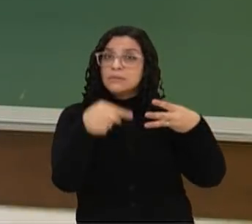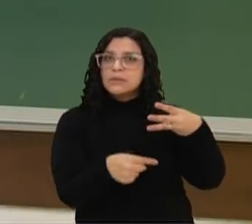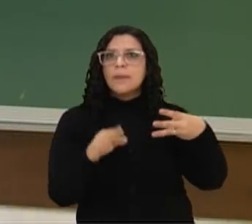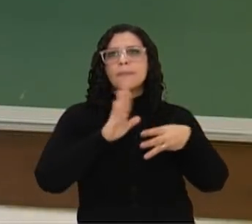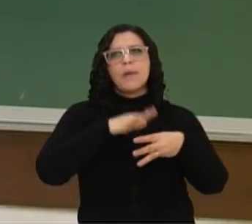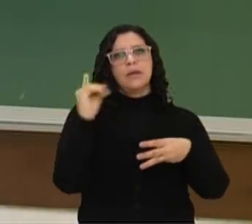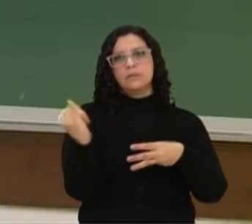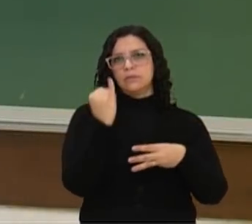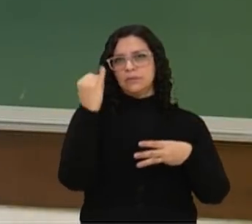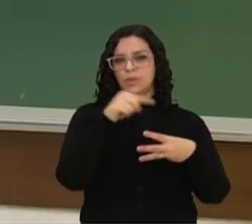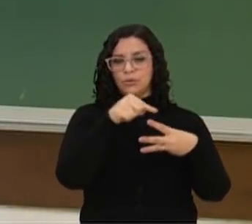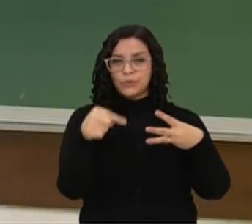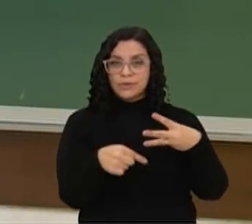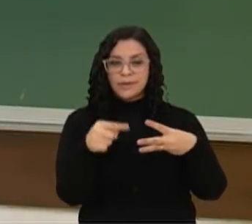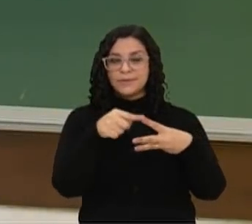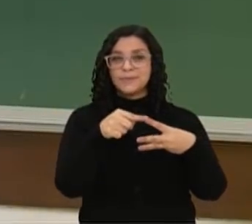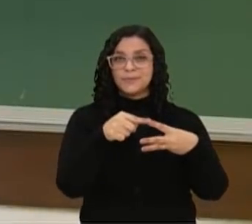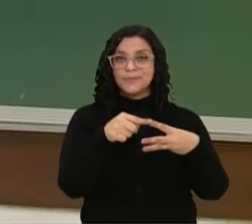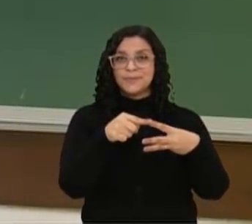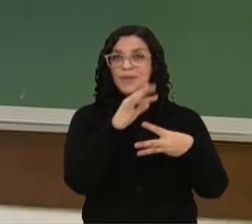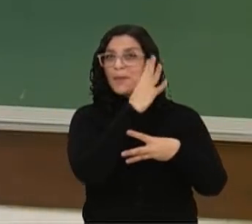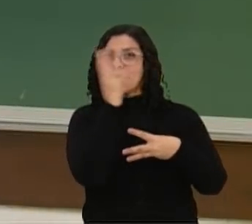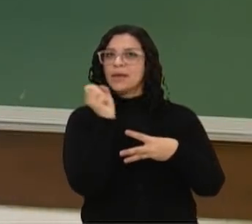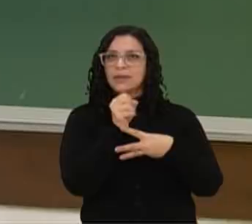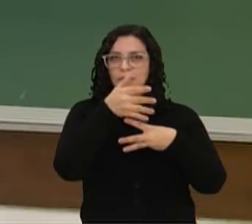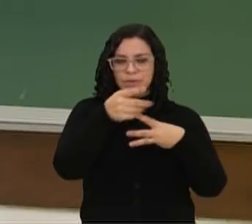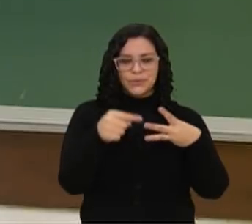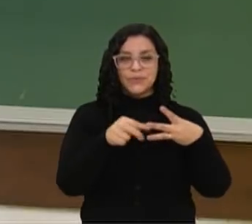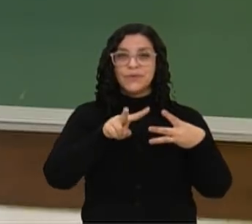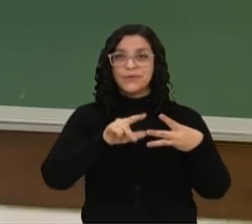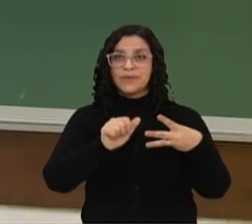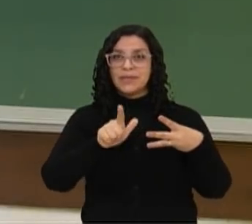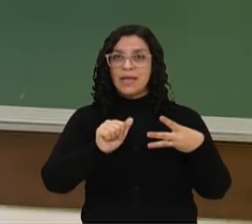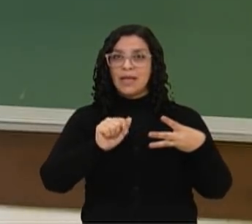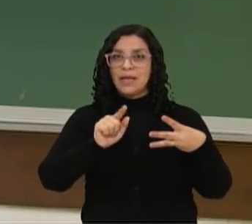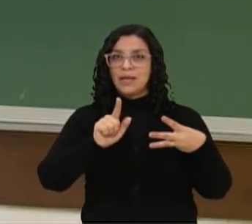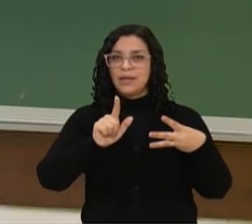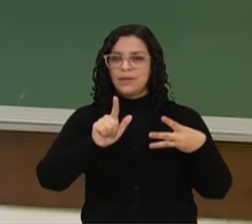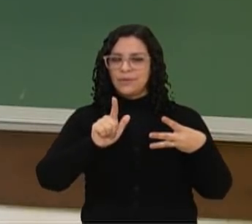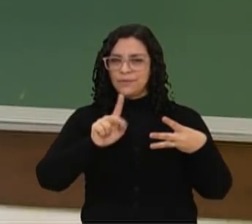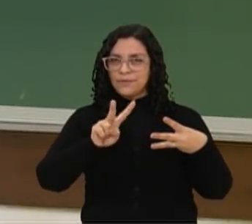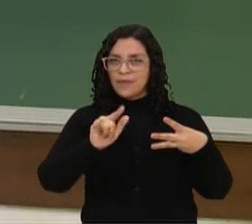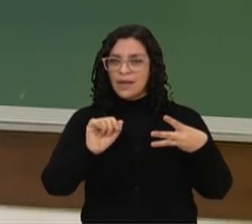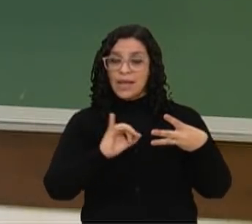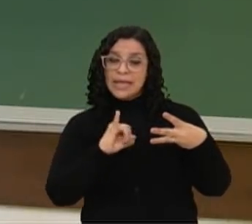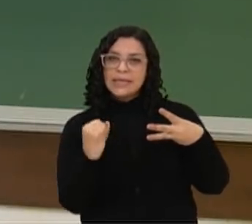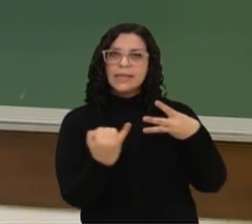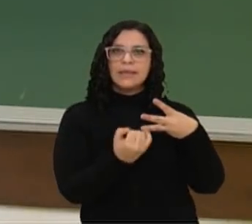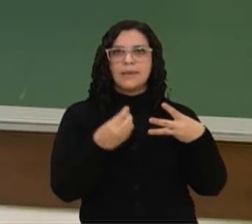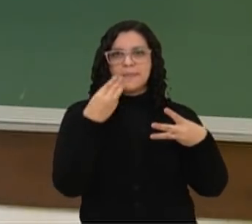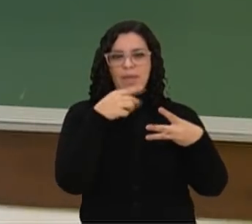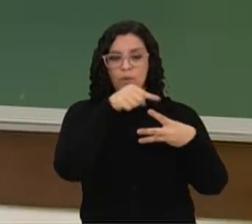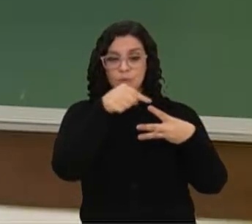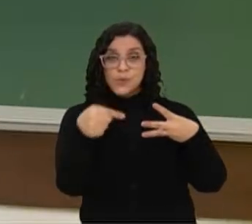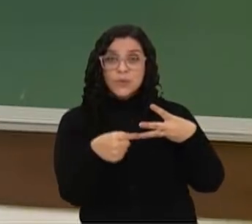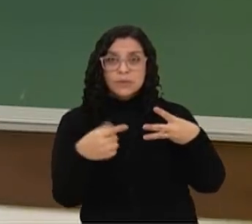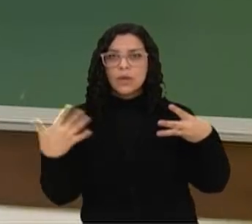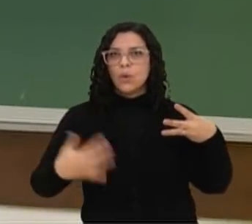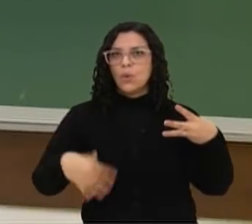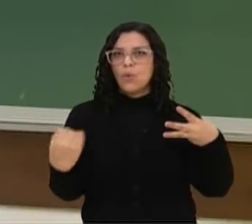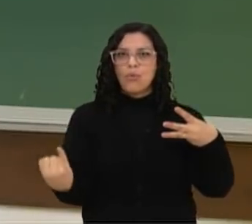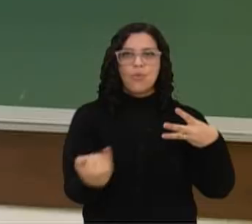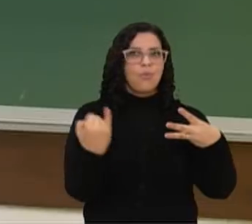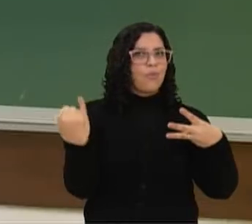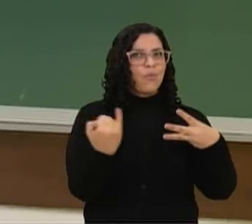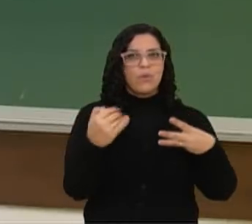para vocês como exemplo. O Parque Nacional do Iguaçu, Vila Velha e Ilha do Mel, que são importantíssimos nessa ideia aí